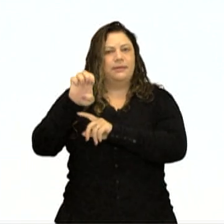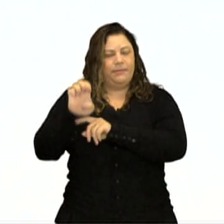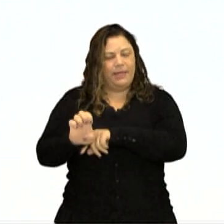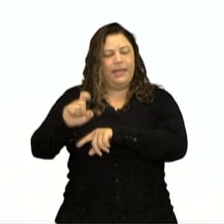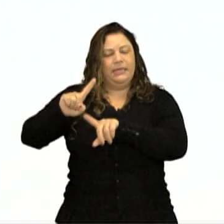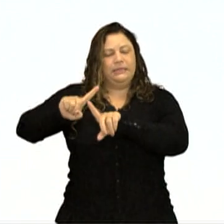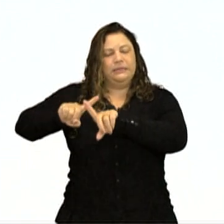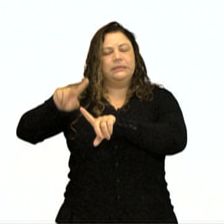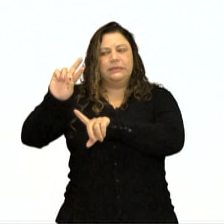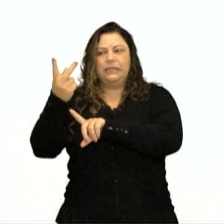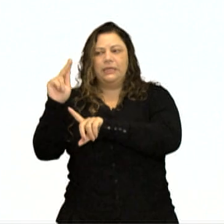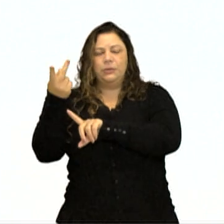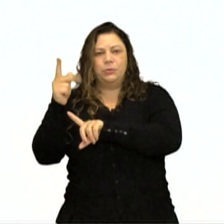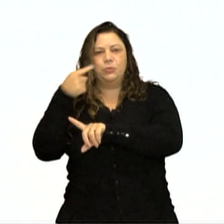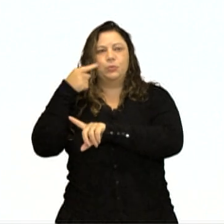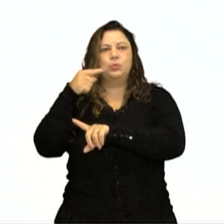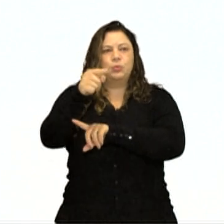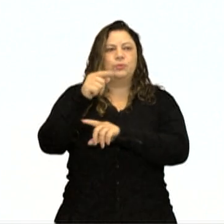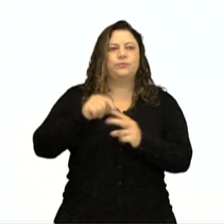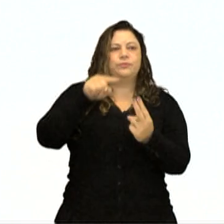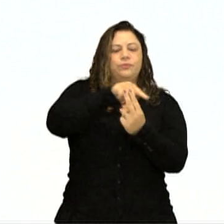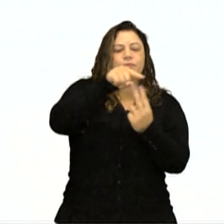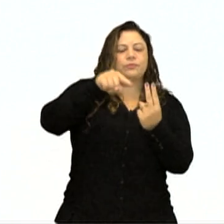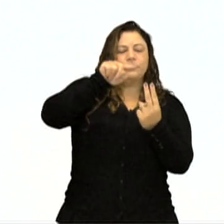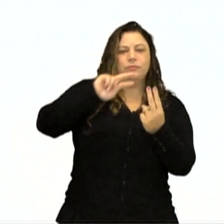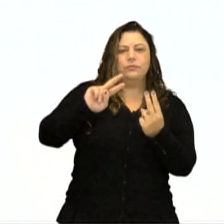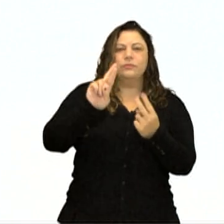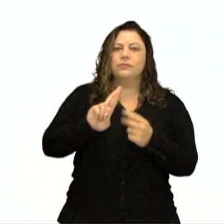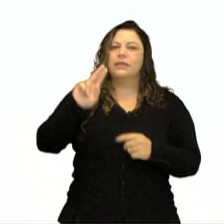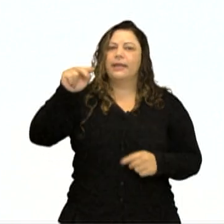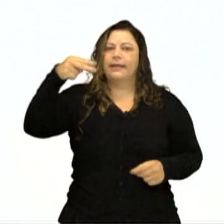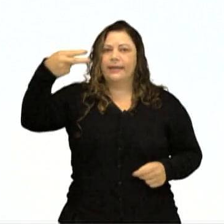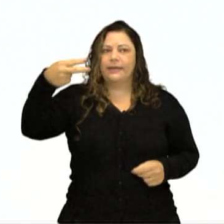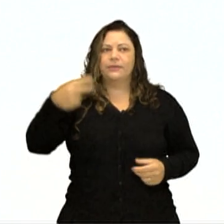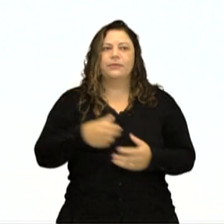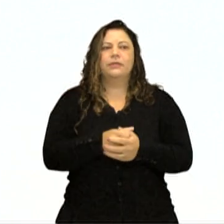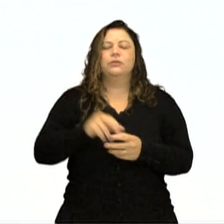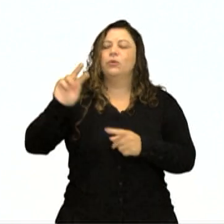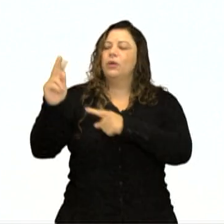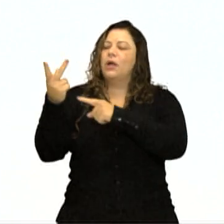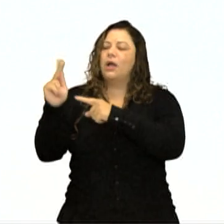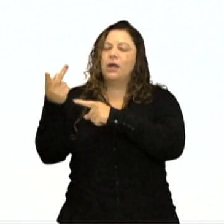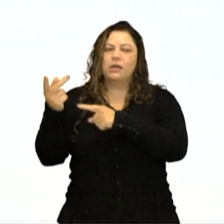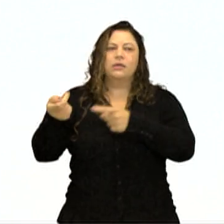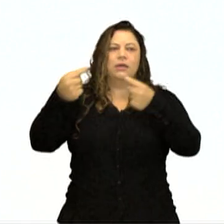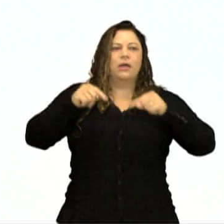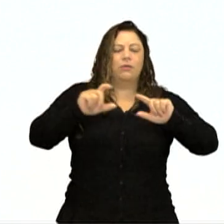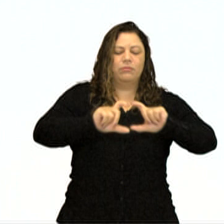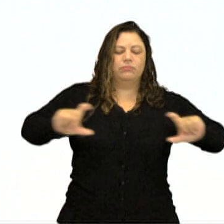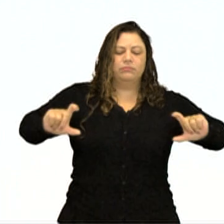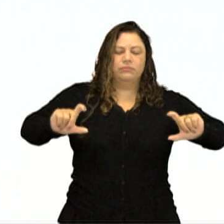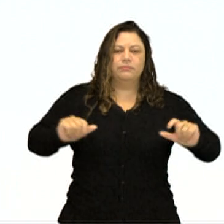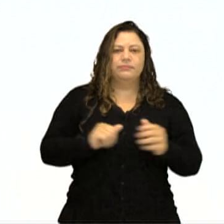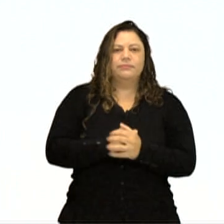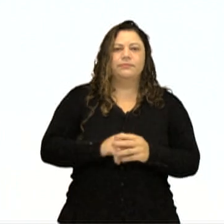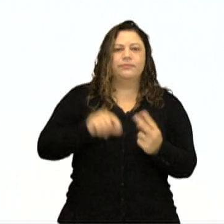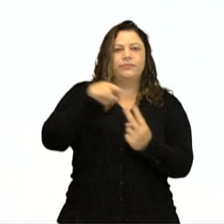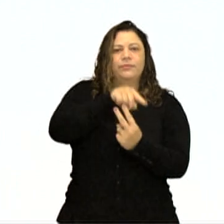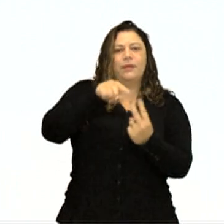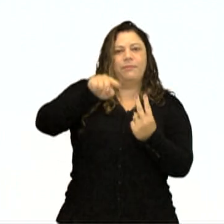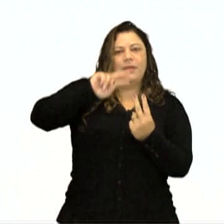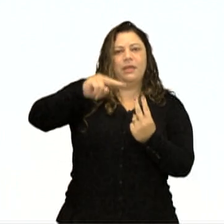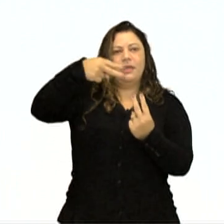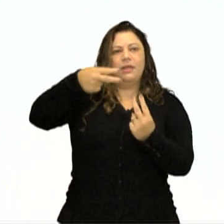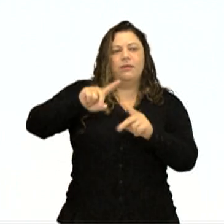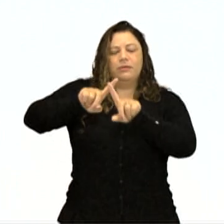acabou de ver, é πr ao quadrado, a altura h, fazendo o produto, o volume do cilindro é πr ao